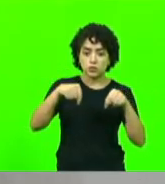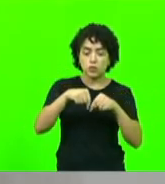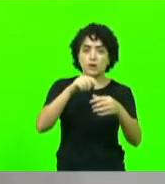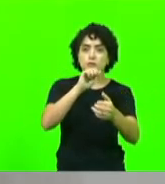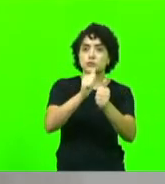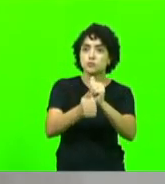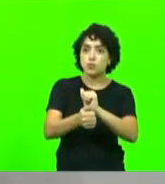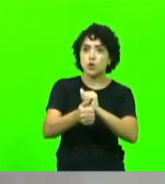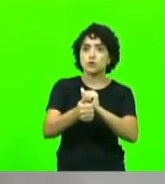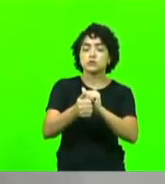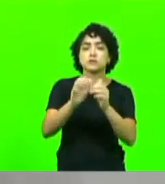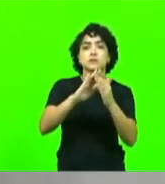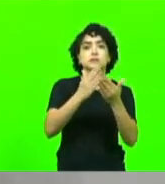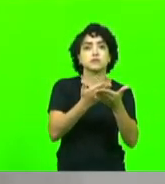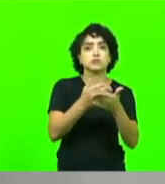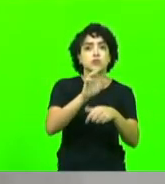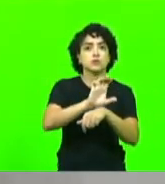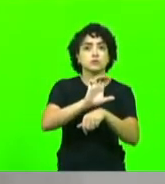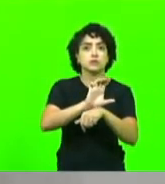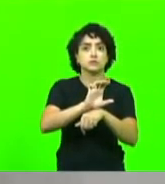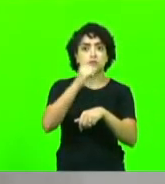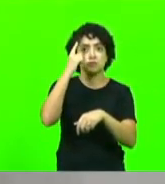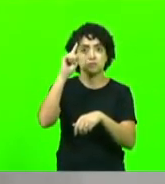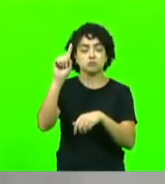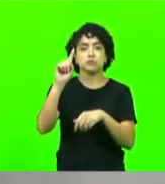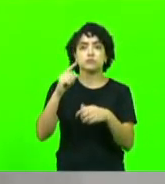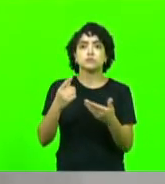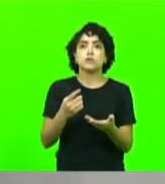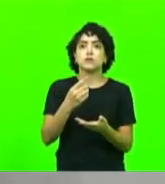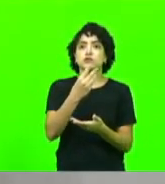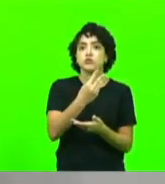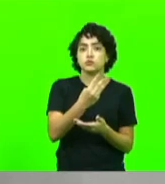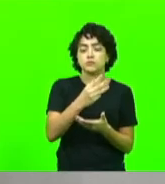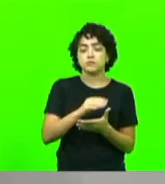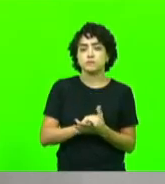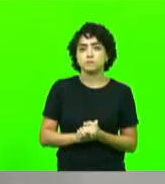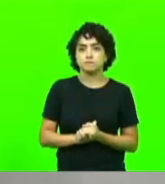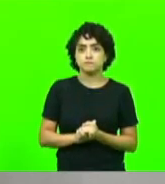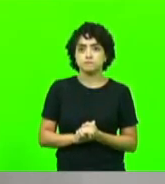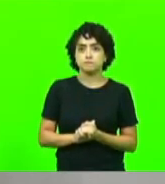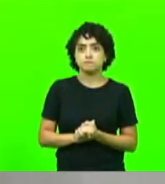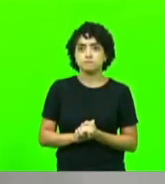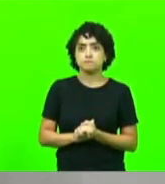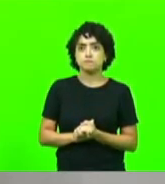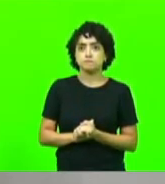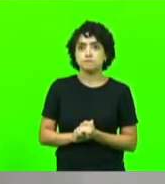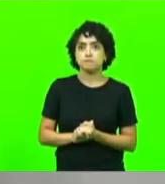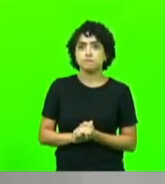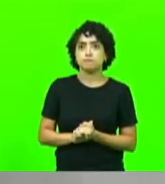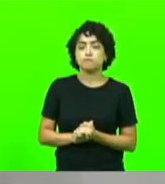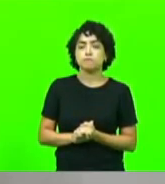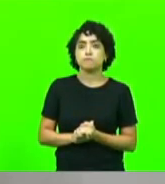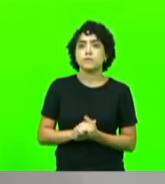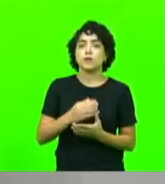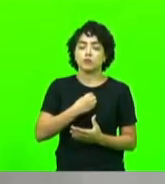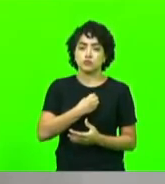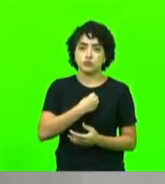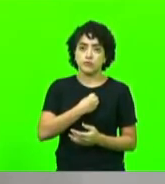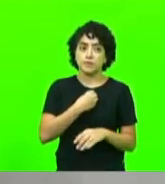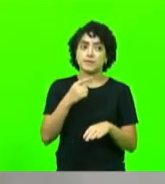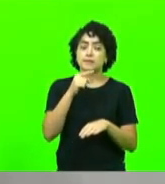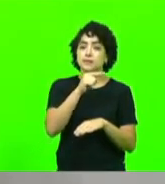das escolas estaduais, dia 3, às 14 horas, no auditório Pedro Ivo Campos. O senhor esteve presente.